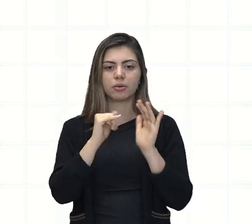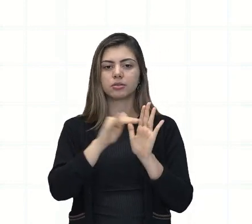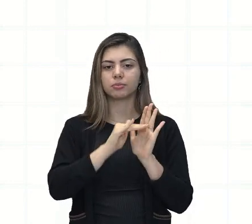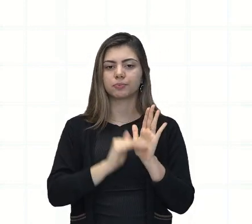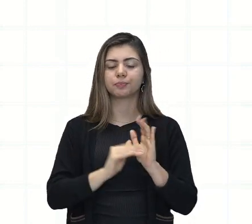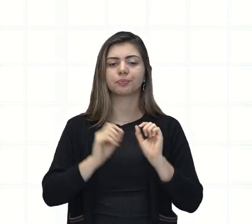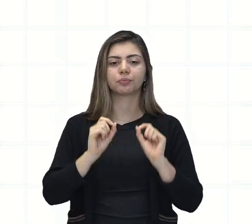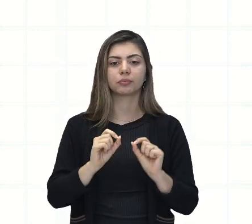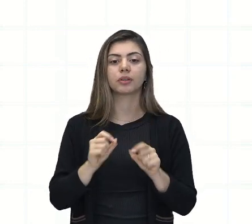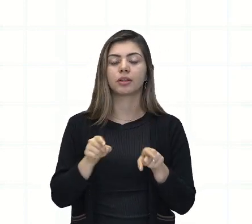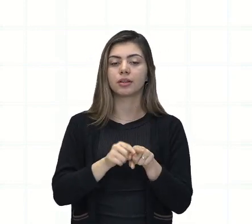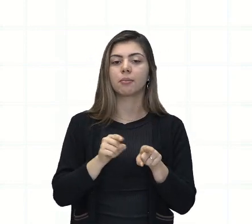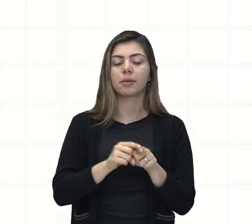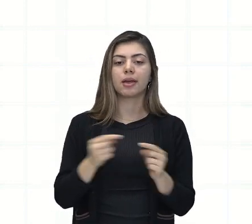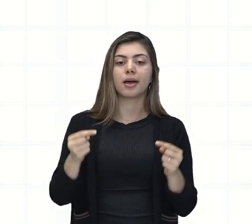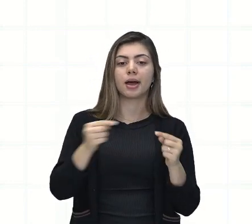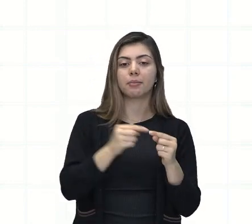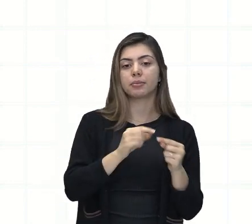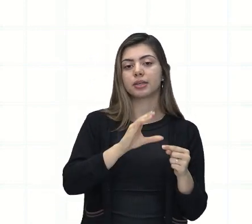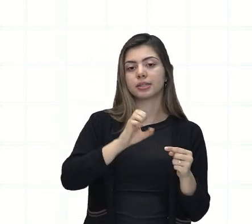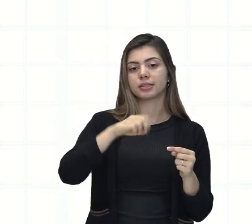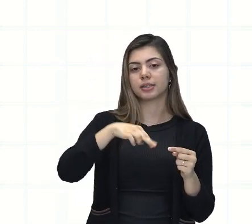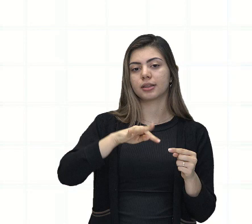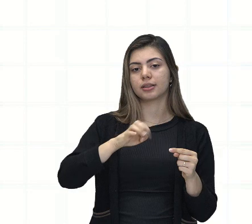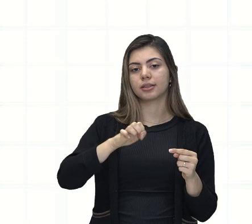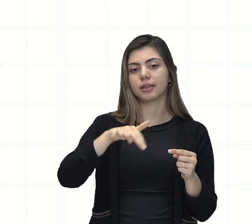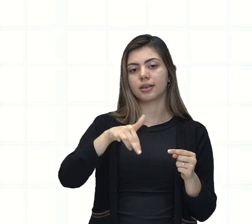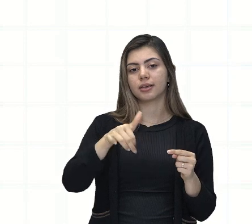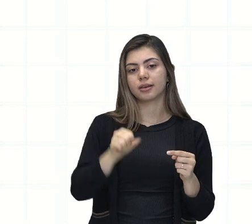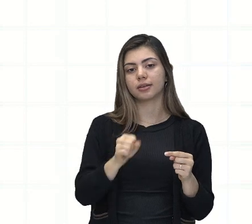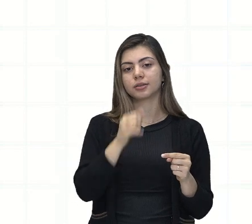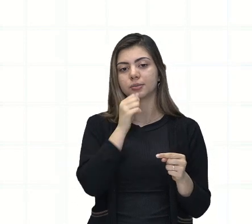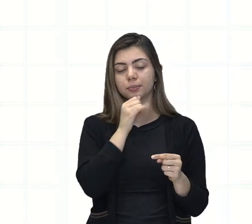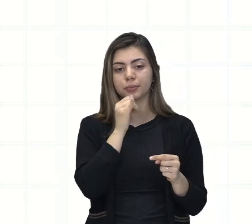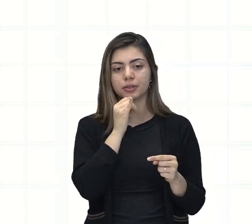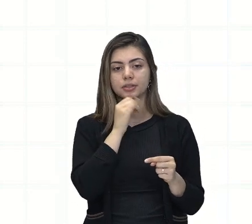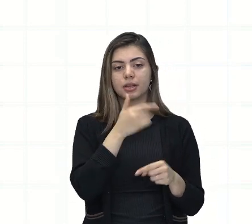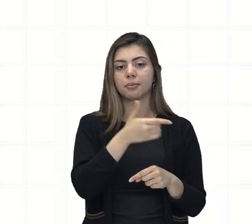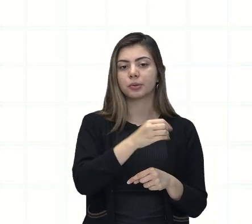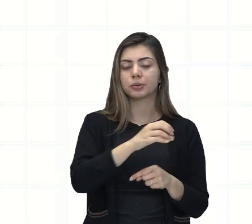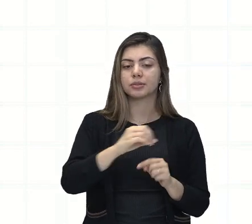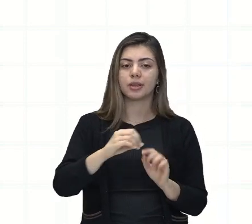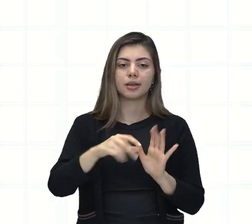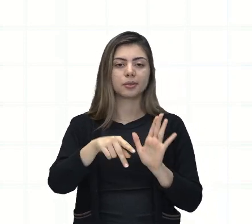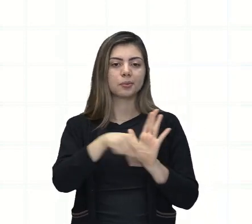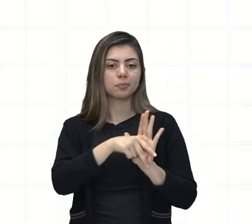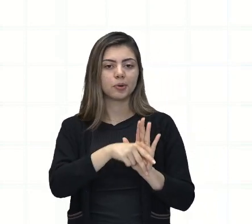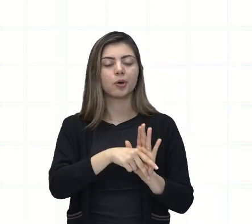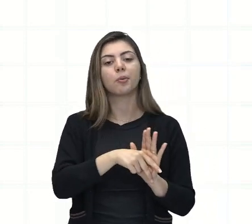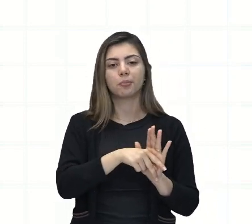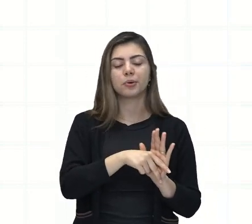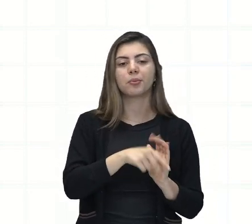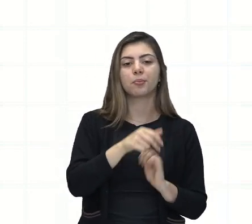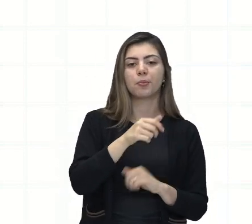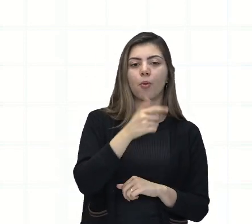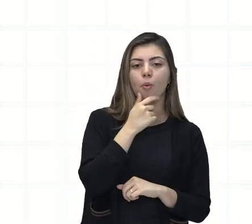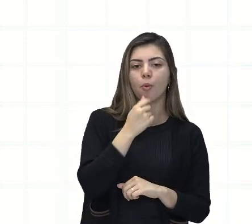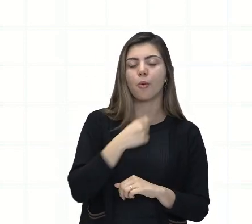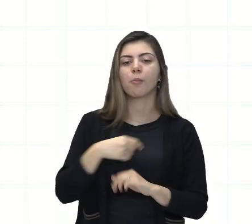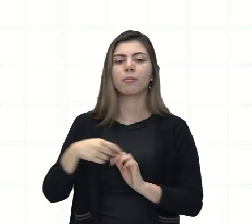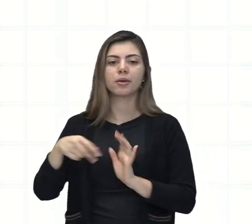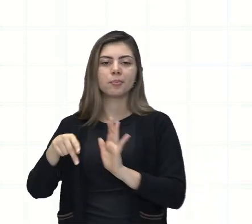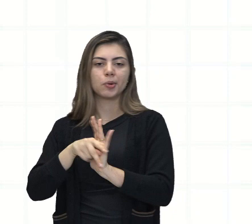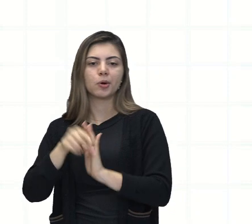E os que indicam centenas, né? 200, isso no masculino, 200 no